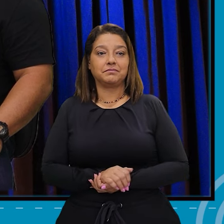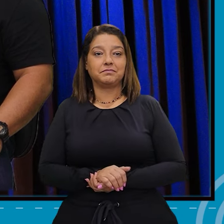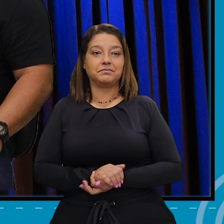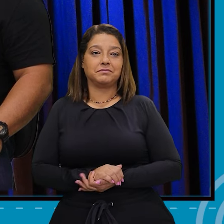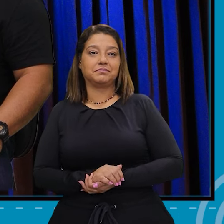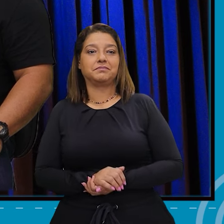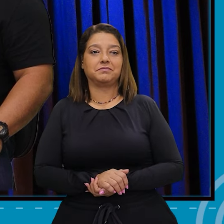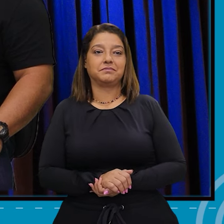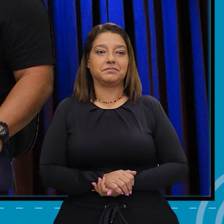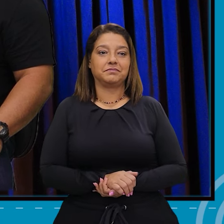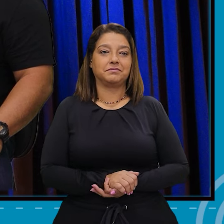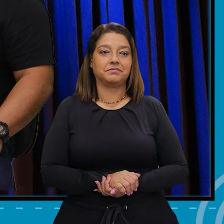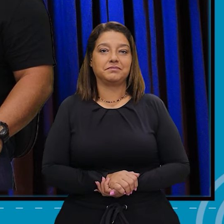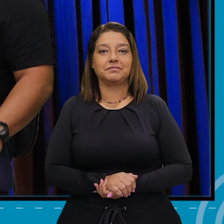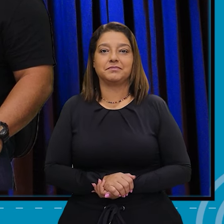Ficou muito grande a pergunta.